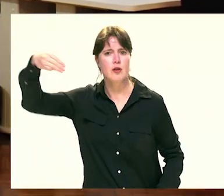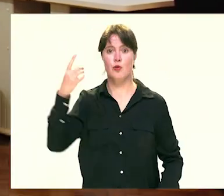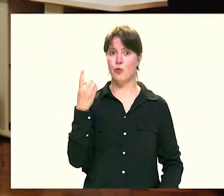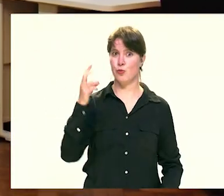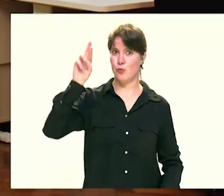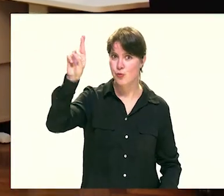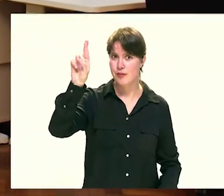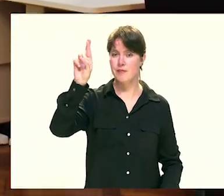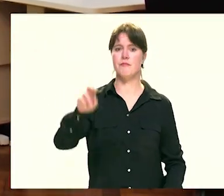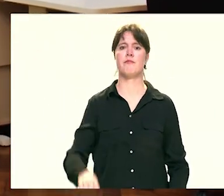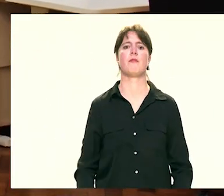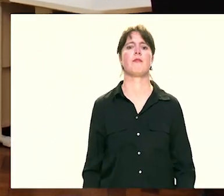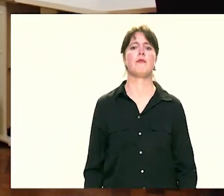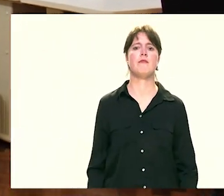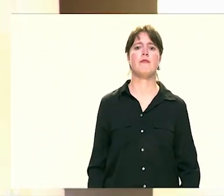professores.